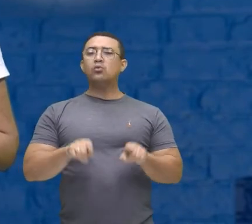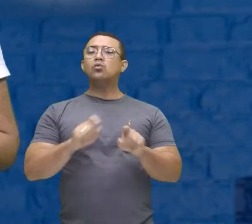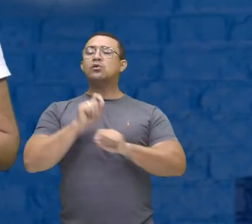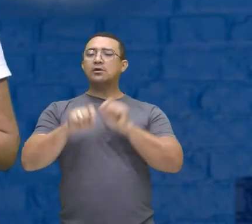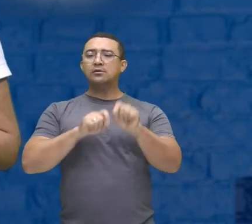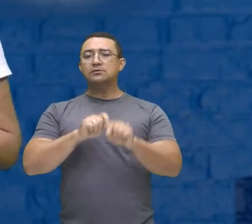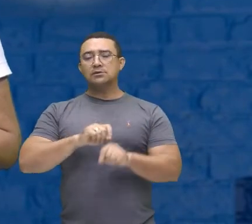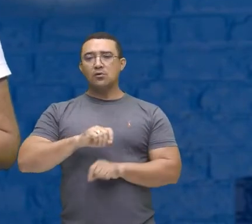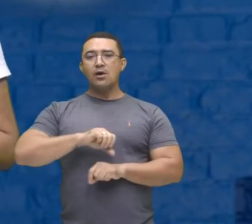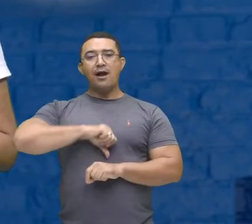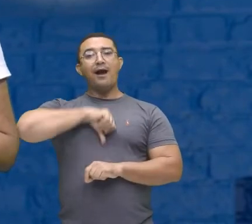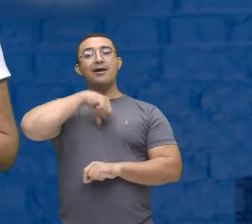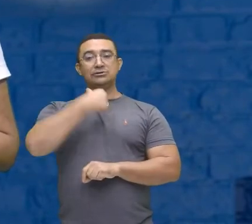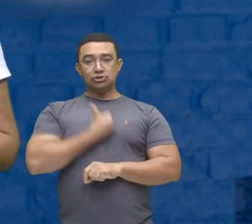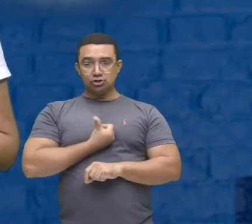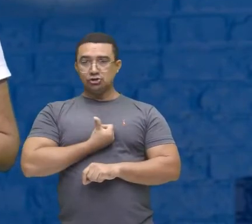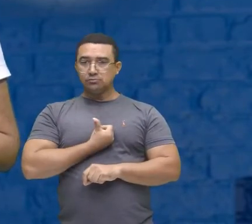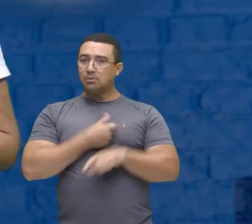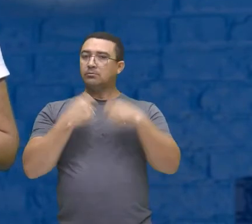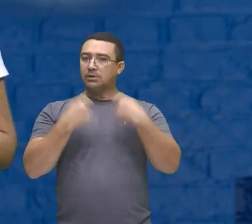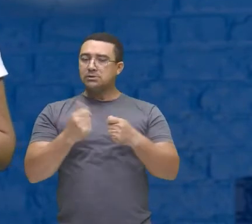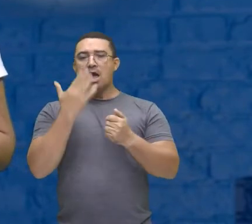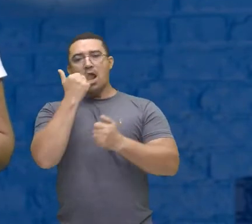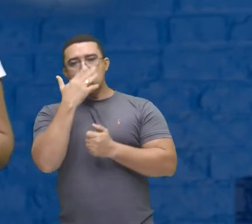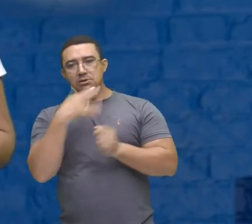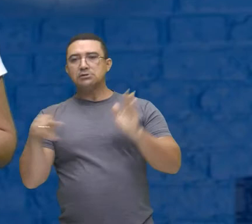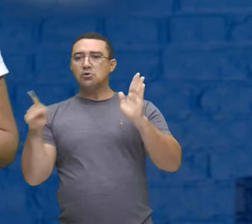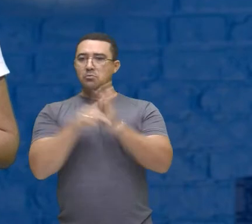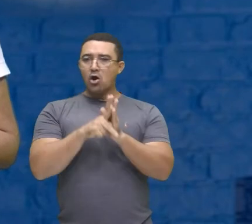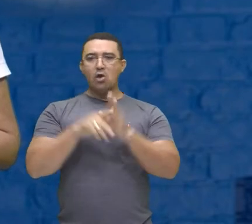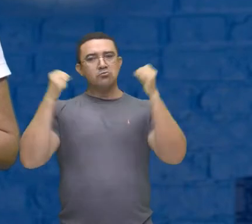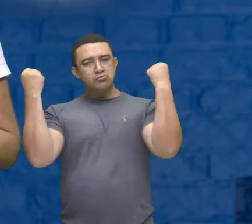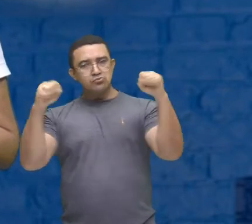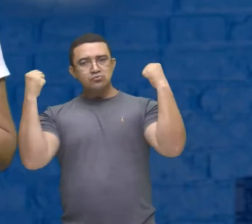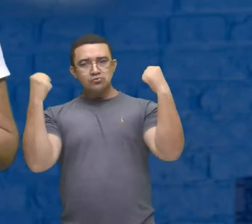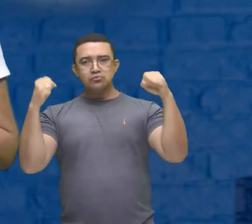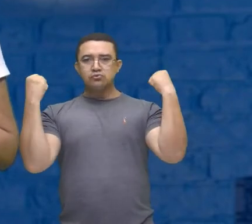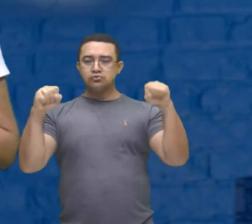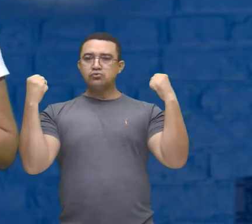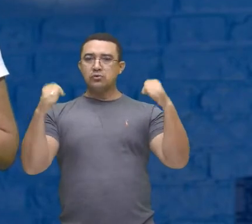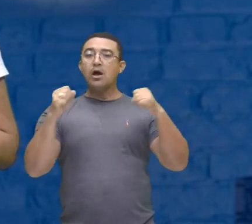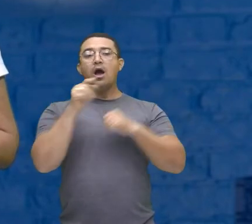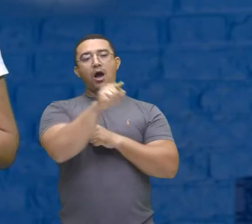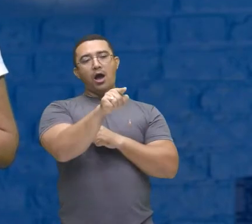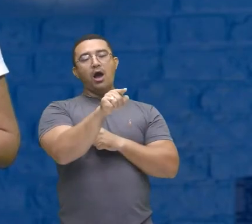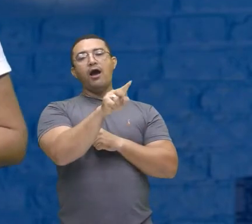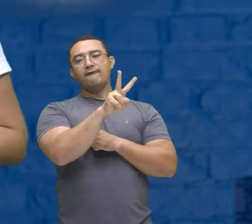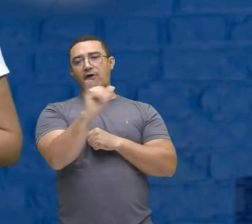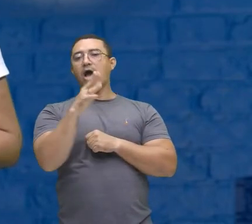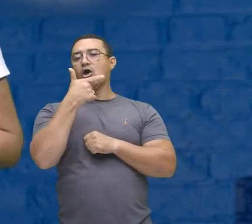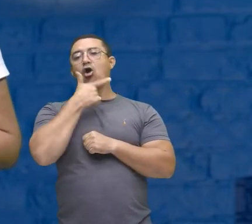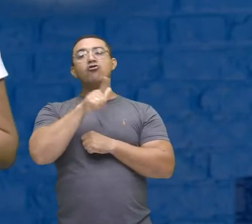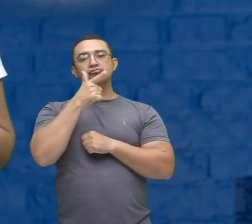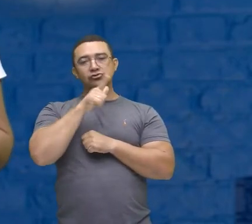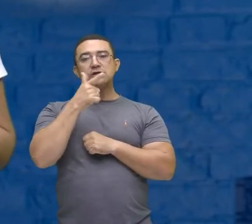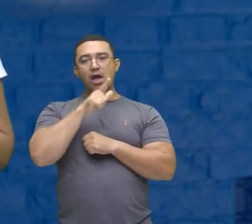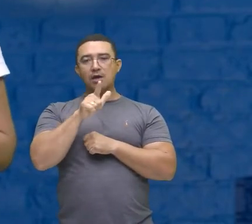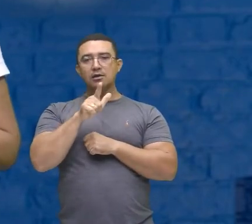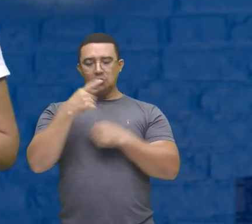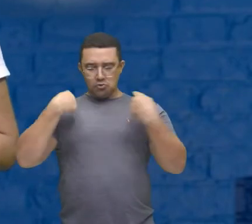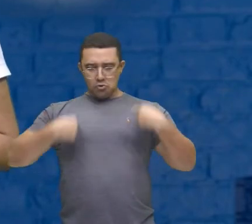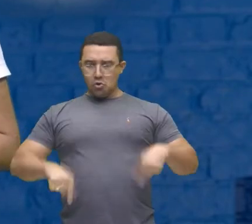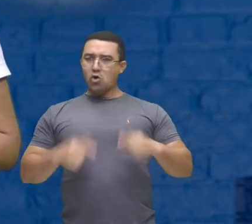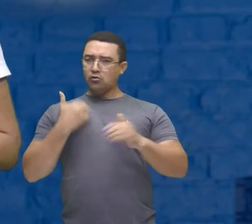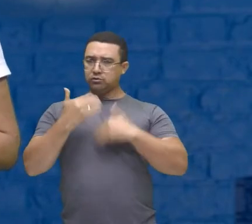de saúde, com a alimentação adequada, com exercício físico, e aí você vai chegar lá conforme tem que acontecer, né, na